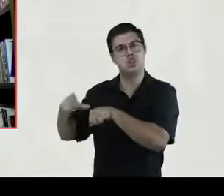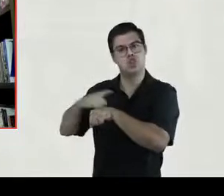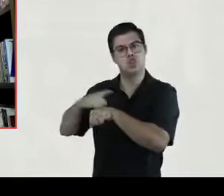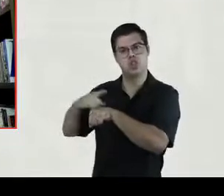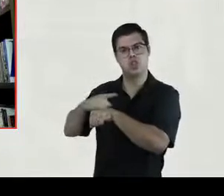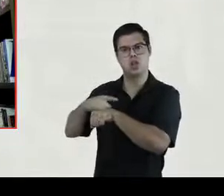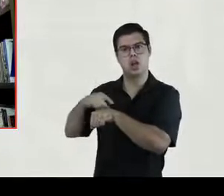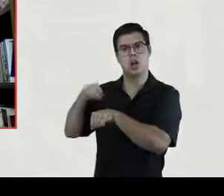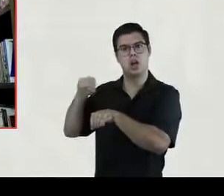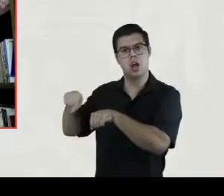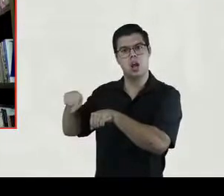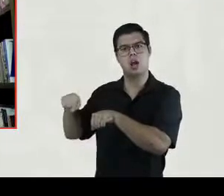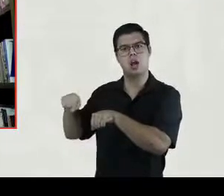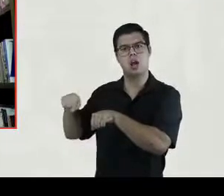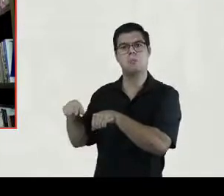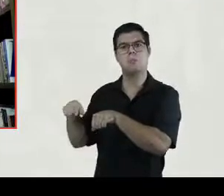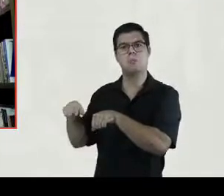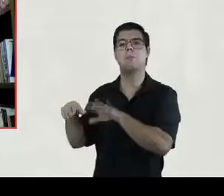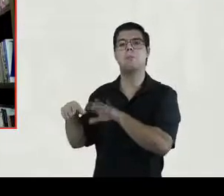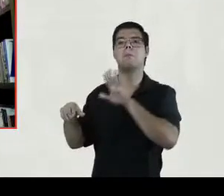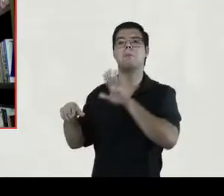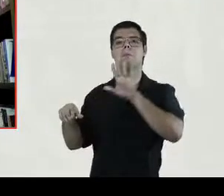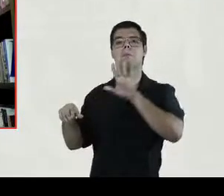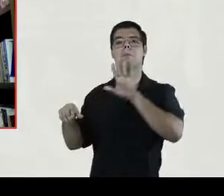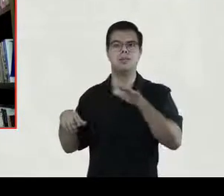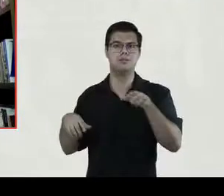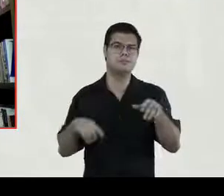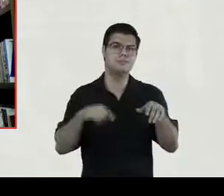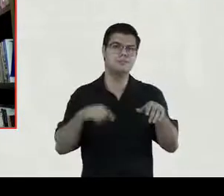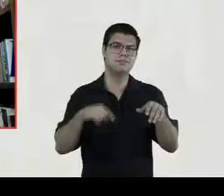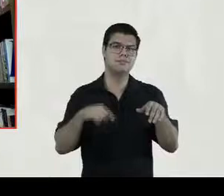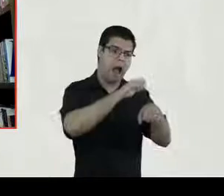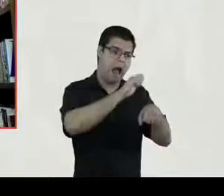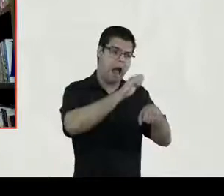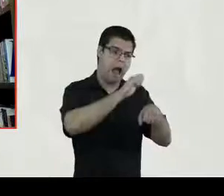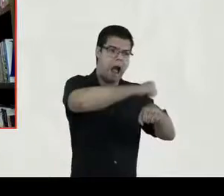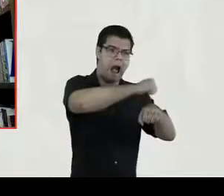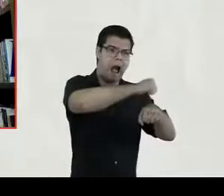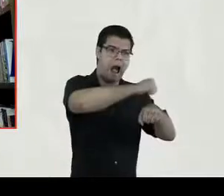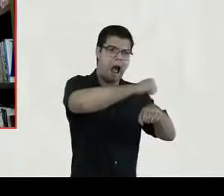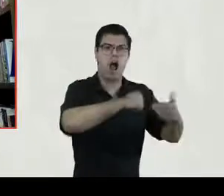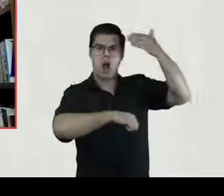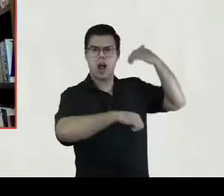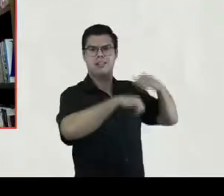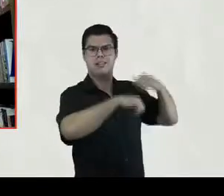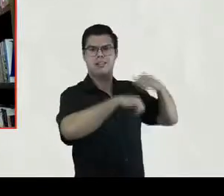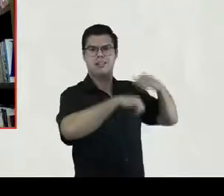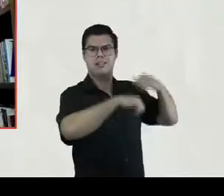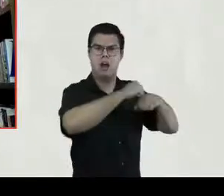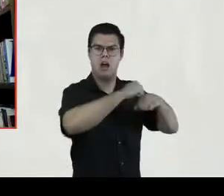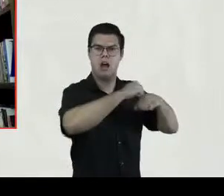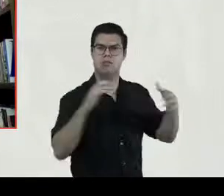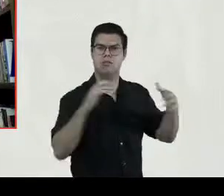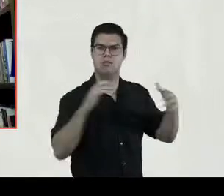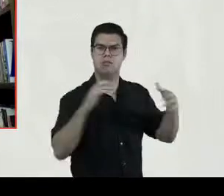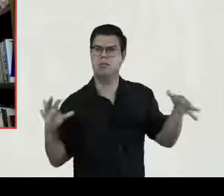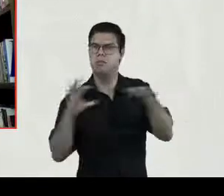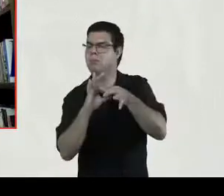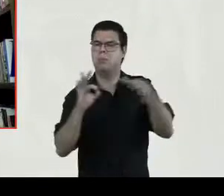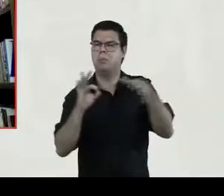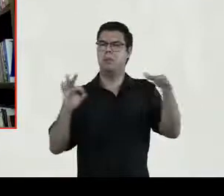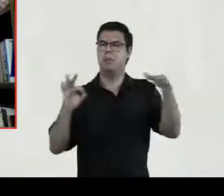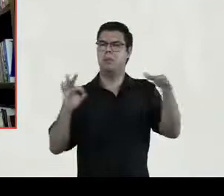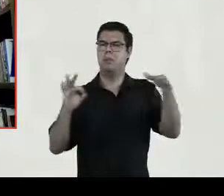materiais, e esquecemos, portanto, dessa ontologia histórica dos materiais. E agora, me parece que o humanismo